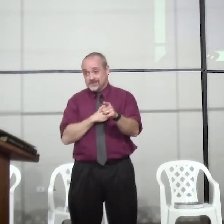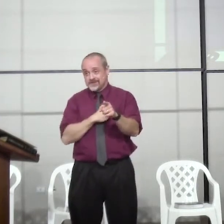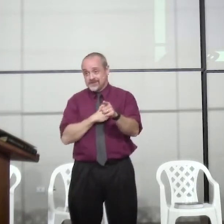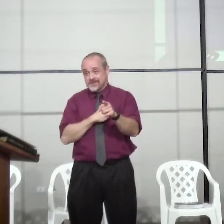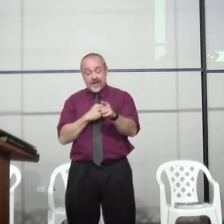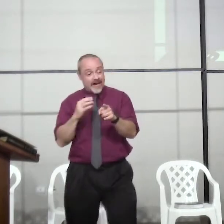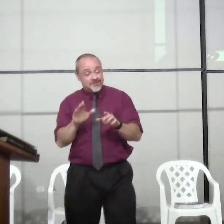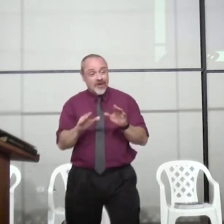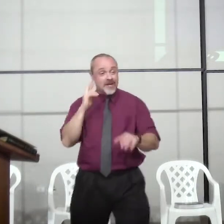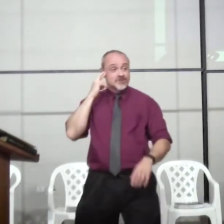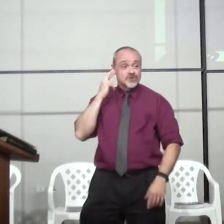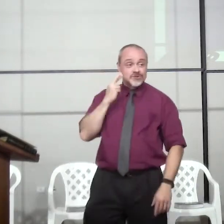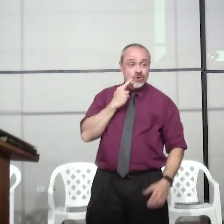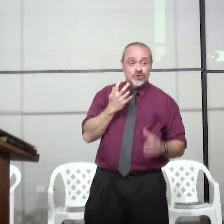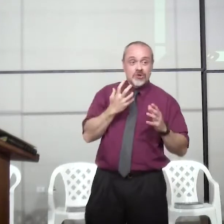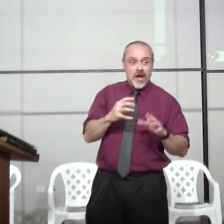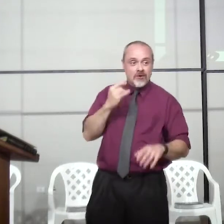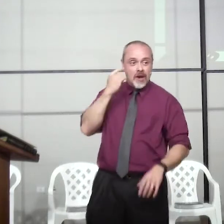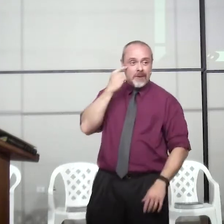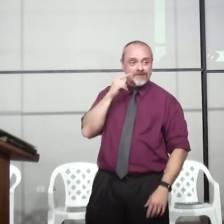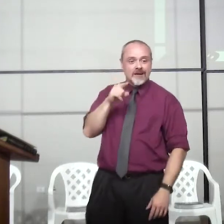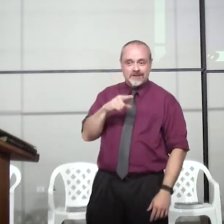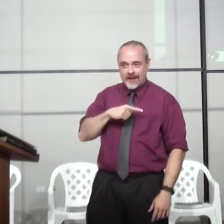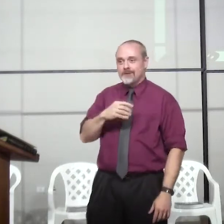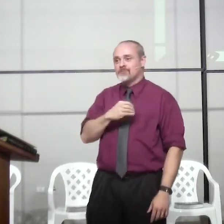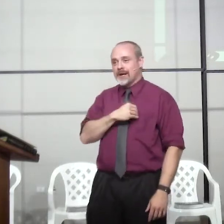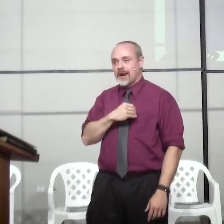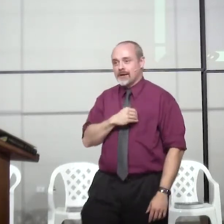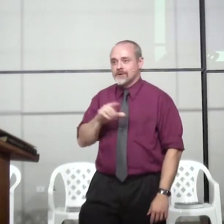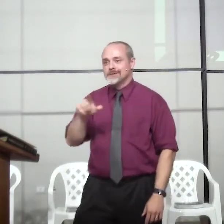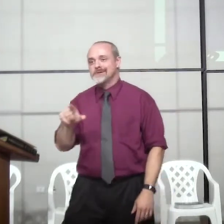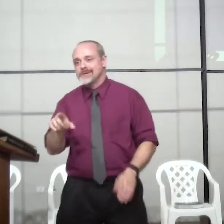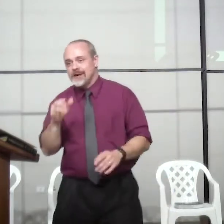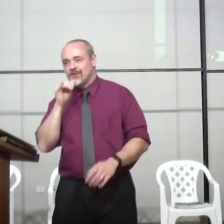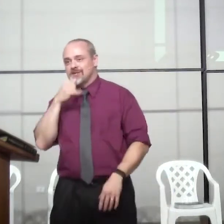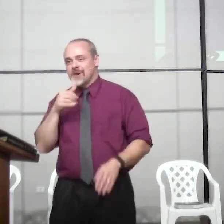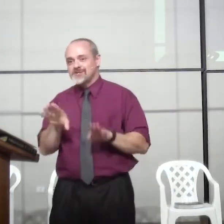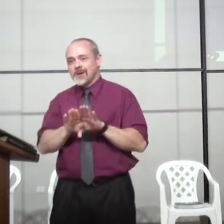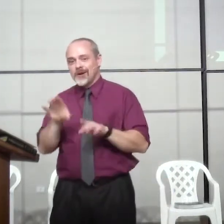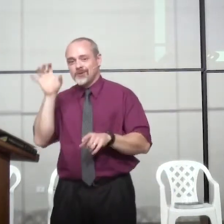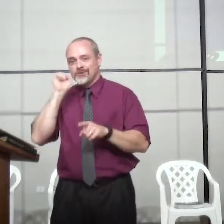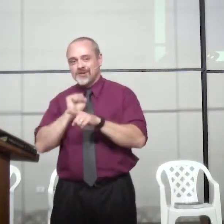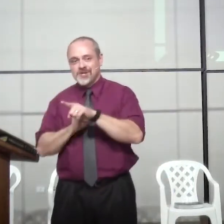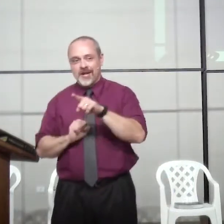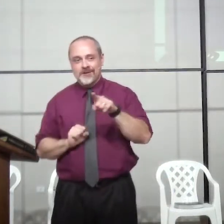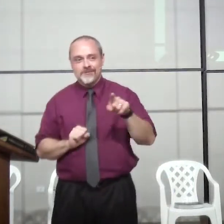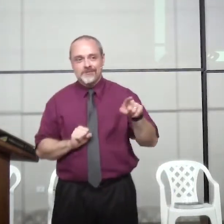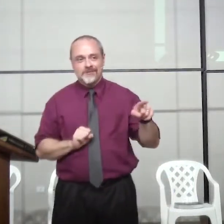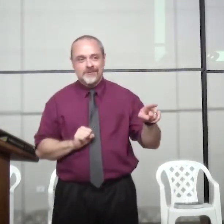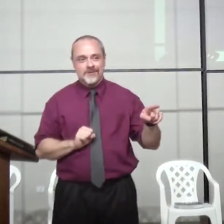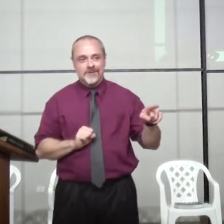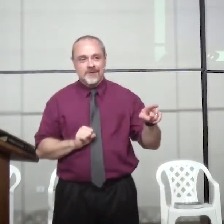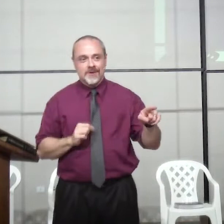pecador. Às vezes o surdo não quer pensar que tem pecado. Infelizmente também o ouvinte,